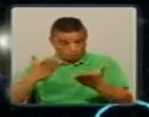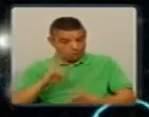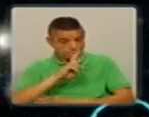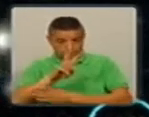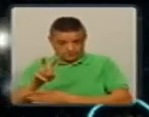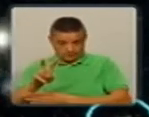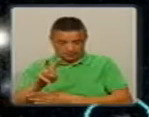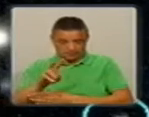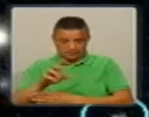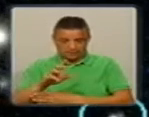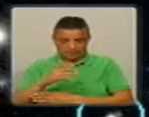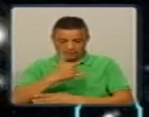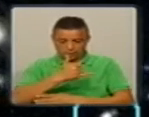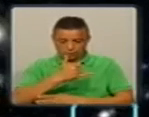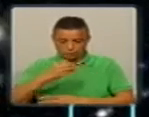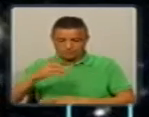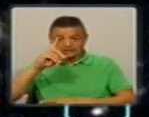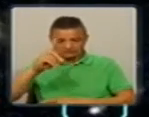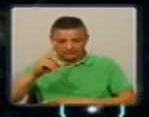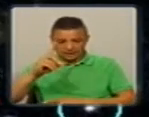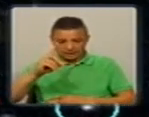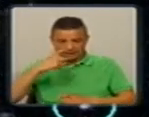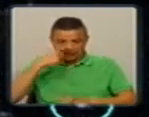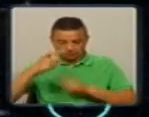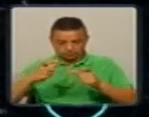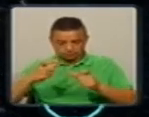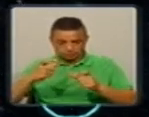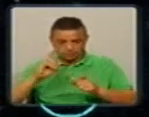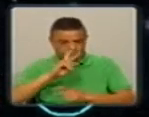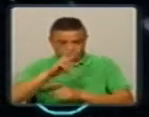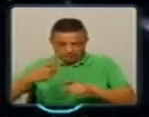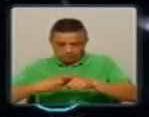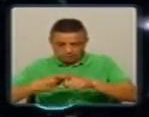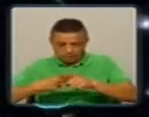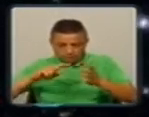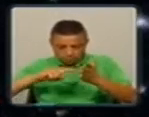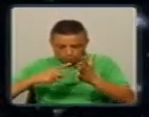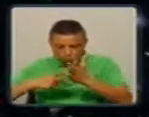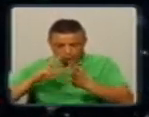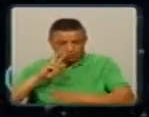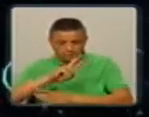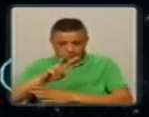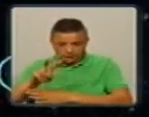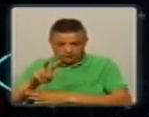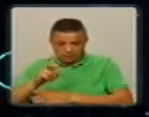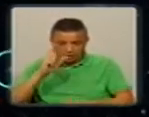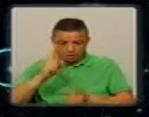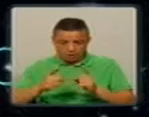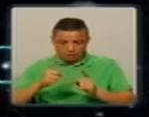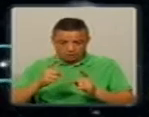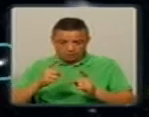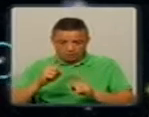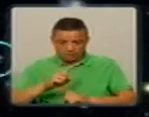ver. Desde 2006 que os astrónomos olham com particular interesse para estes pontinhos que nós estamos a ver. É um